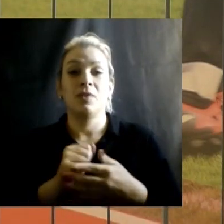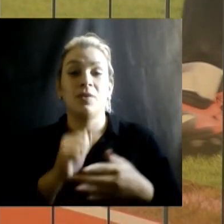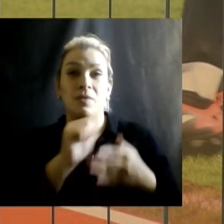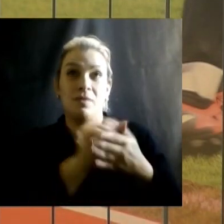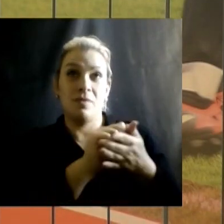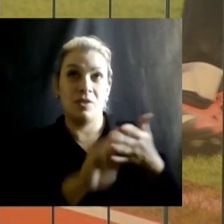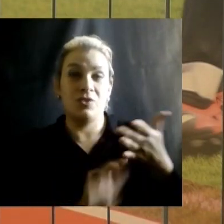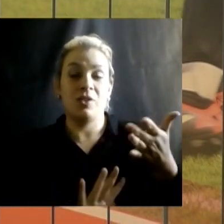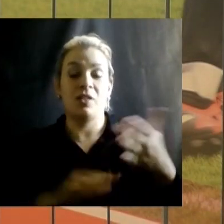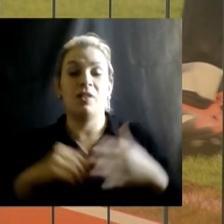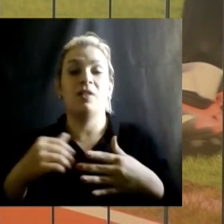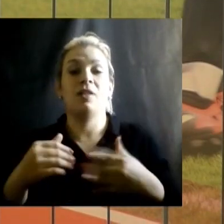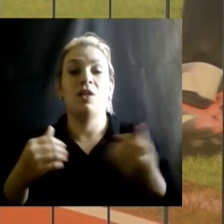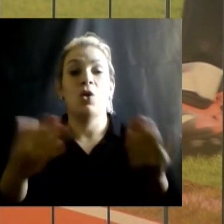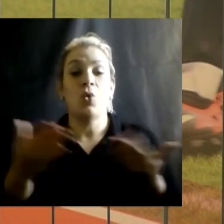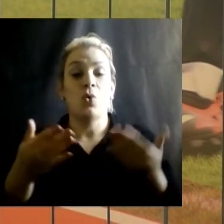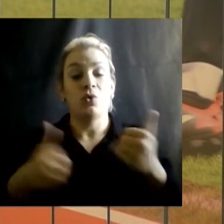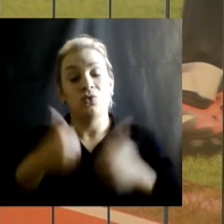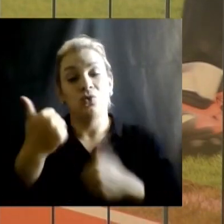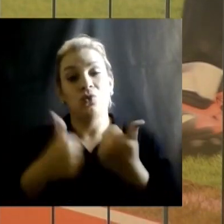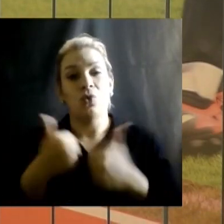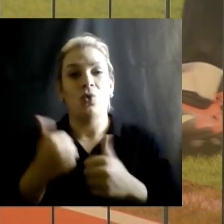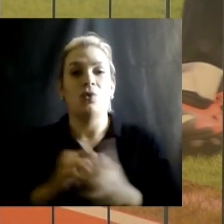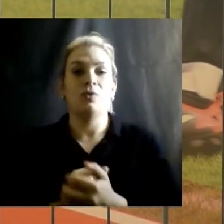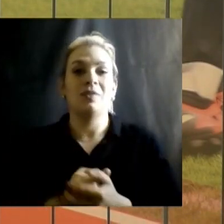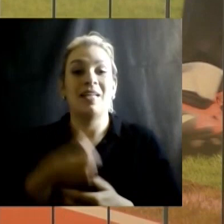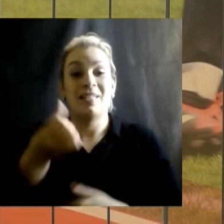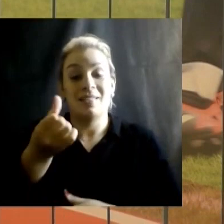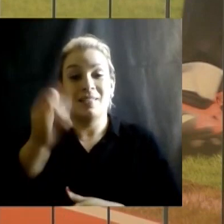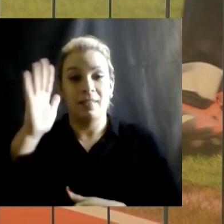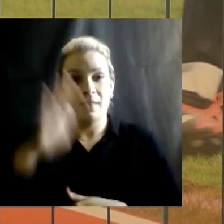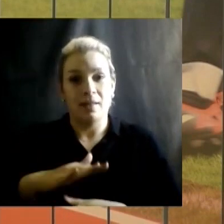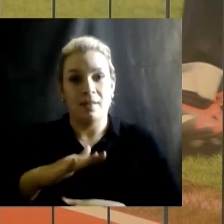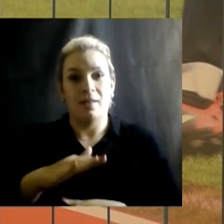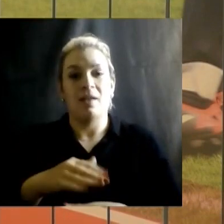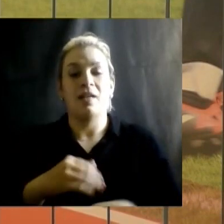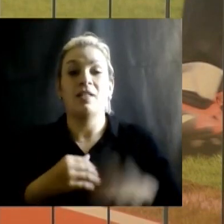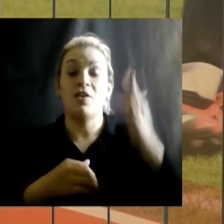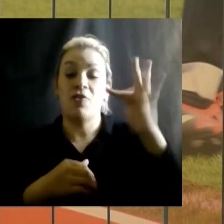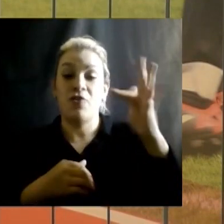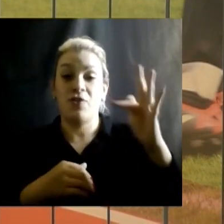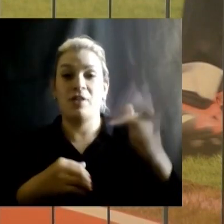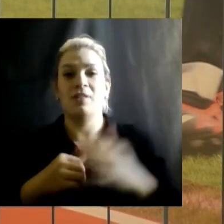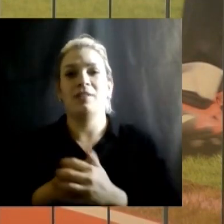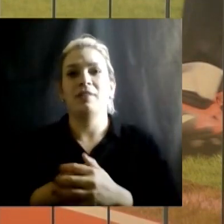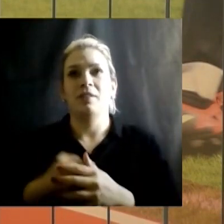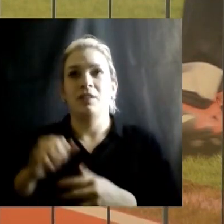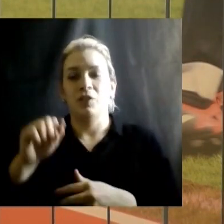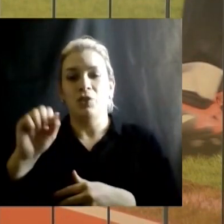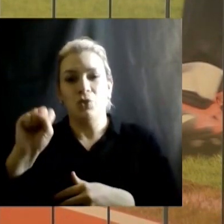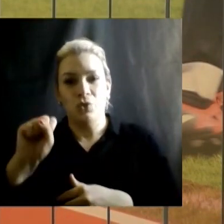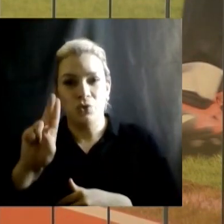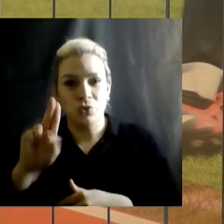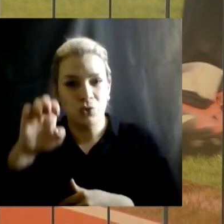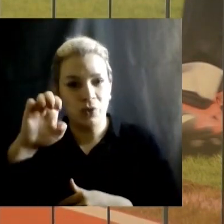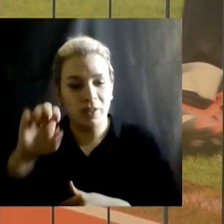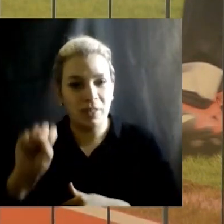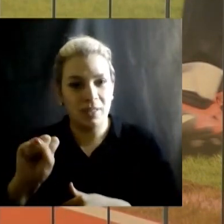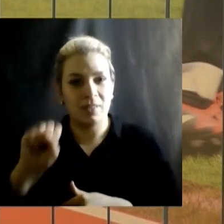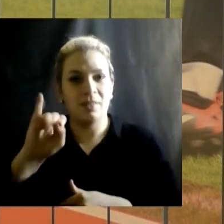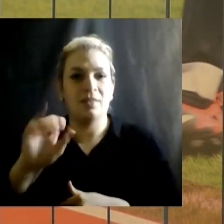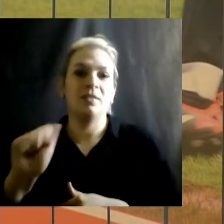confronto, às 6 horas da tarde tem França contra a Suécia e às 10 horas da noite México e